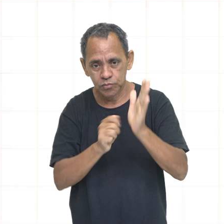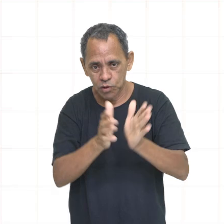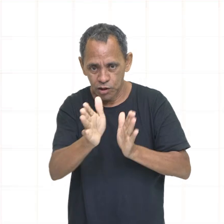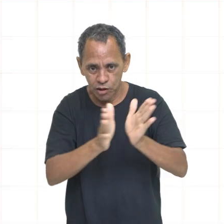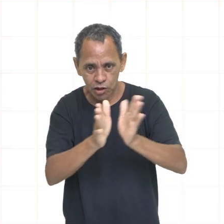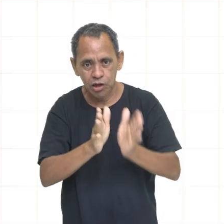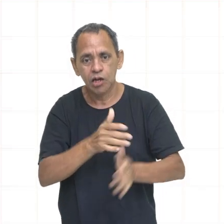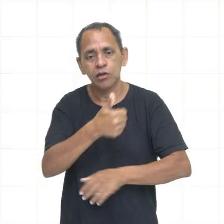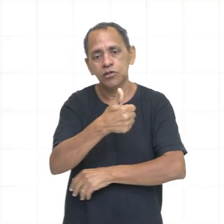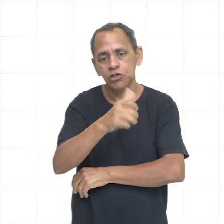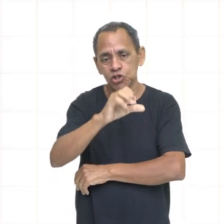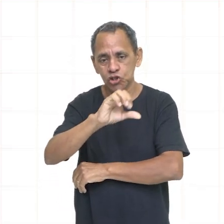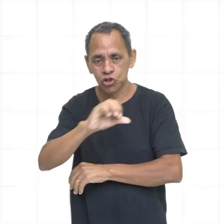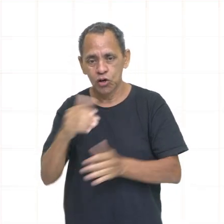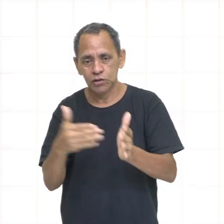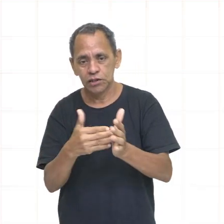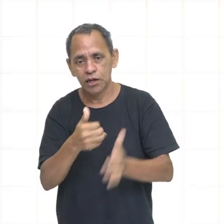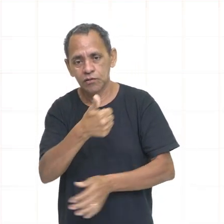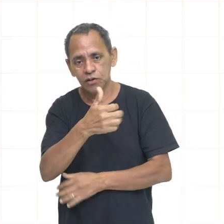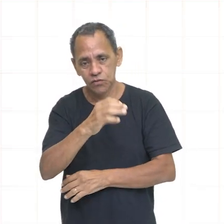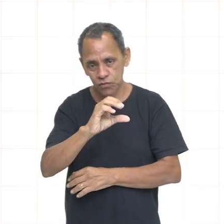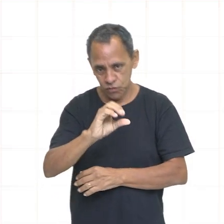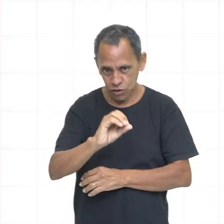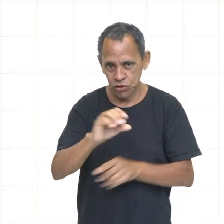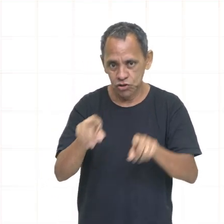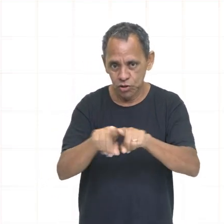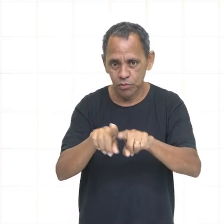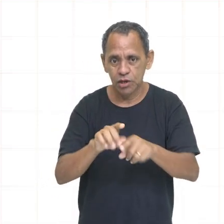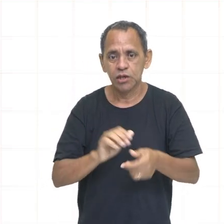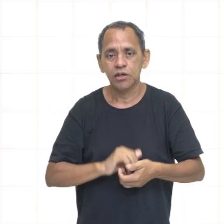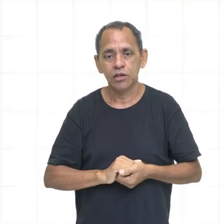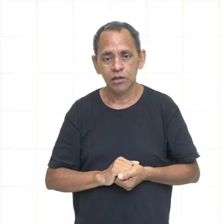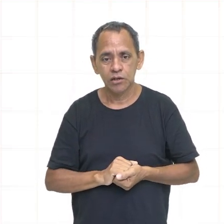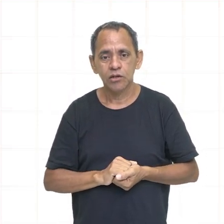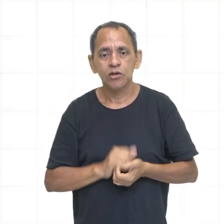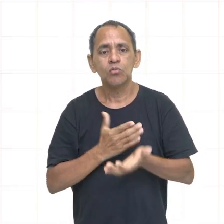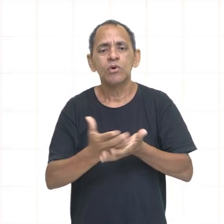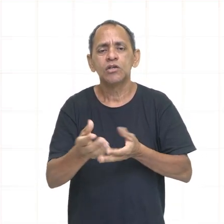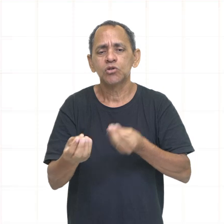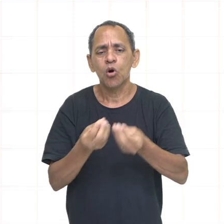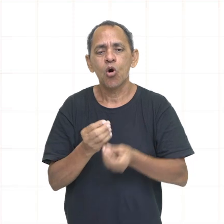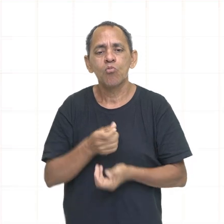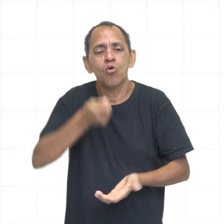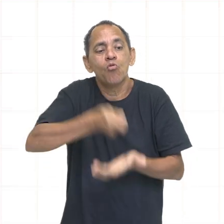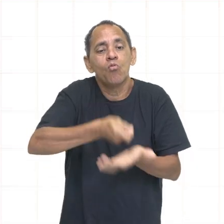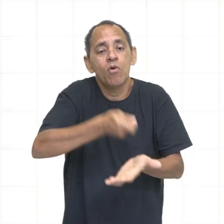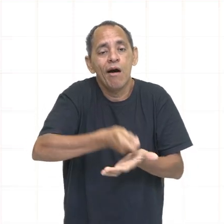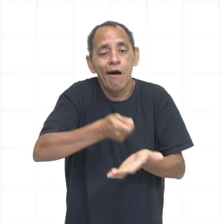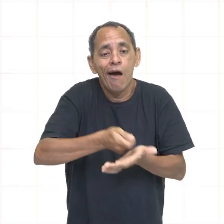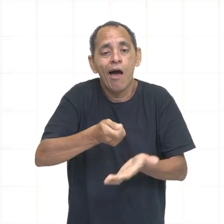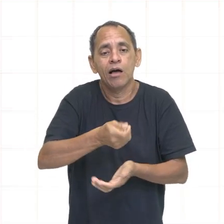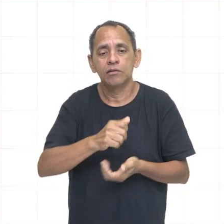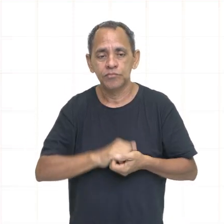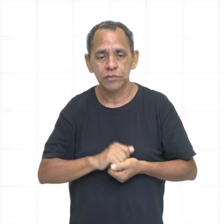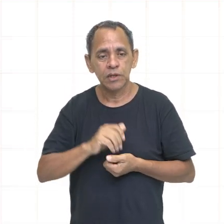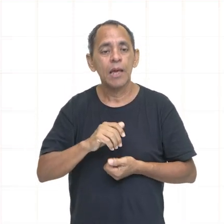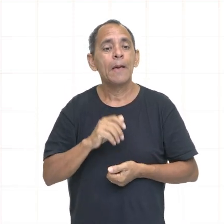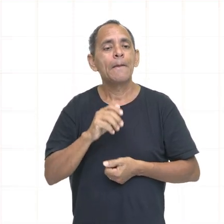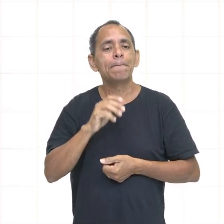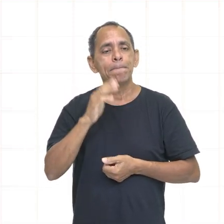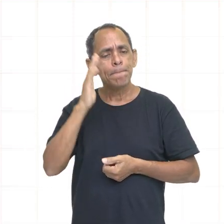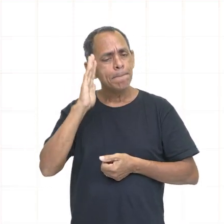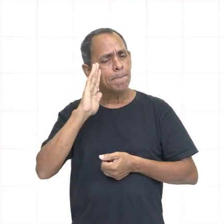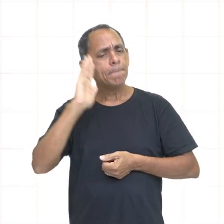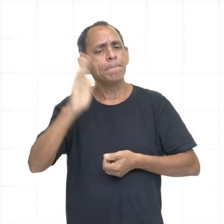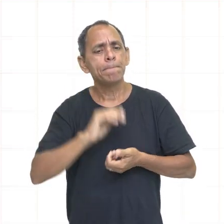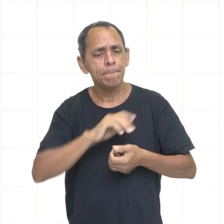XX, as nações europeias tomaram território e impuseram seu domínio nas principais nações asiáticas. Os